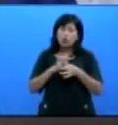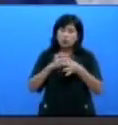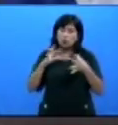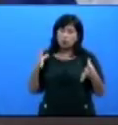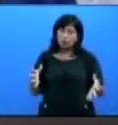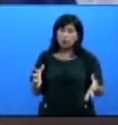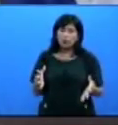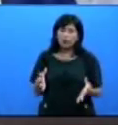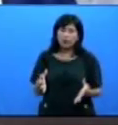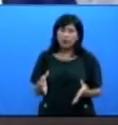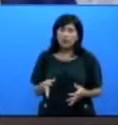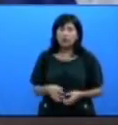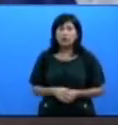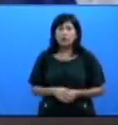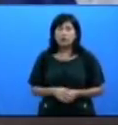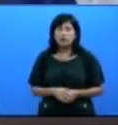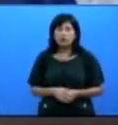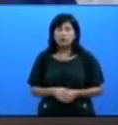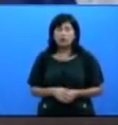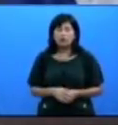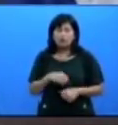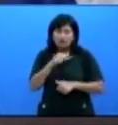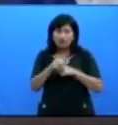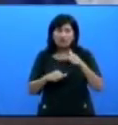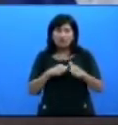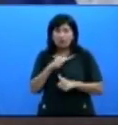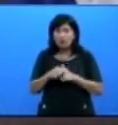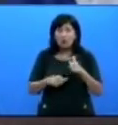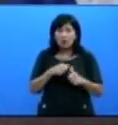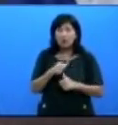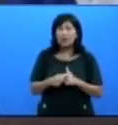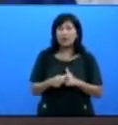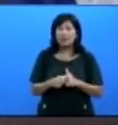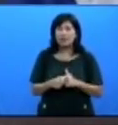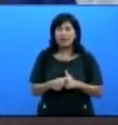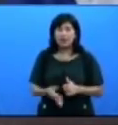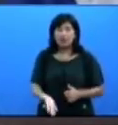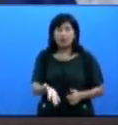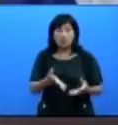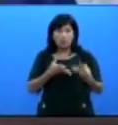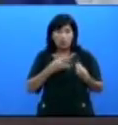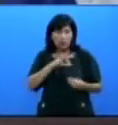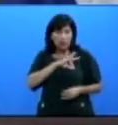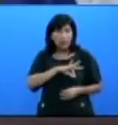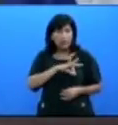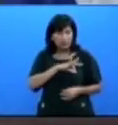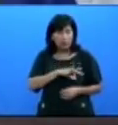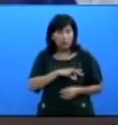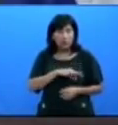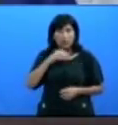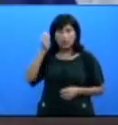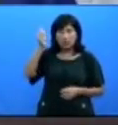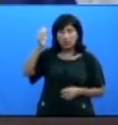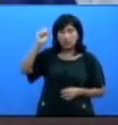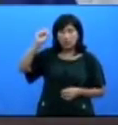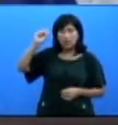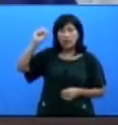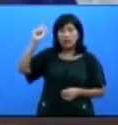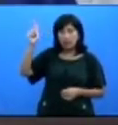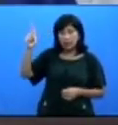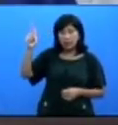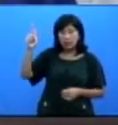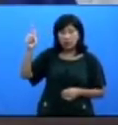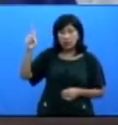decidindo acertar essa situação, mudar o padrão dos ASGs, coveiros e do pessoal da Brigada, né, nós precisávamos